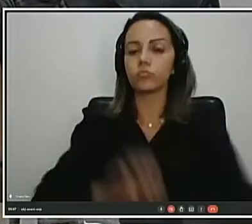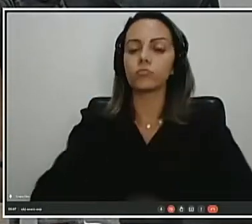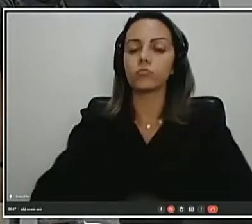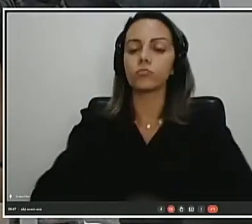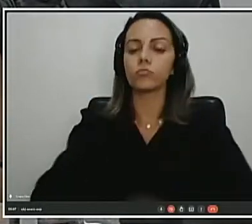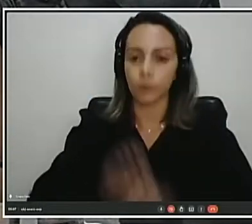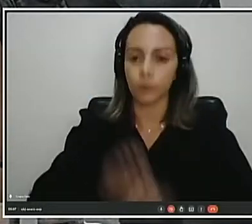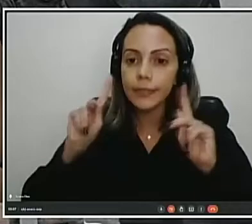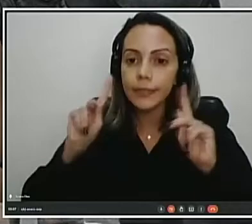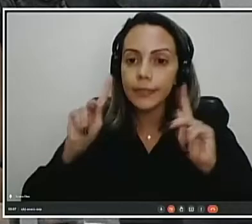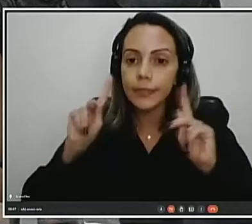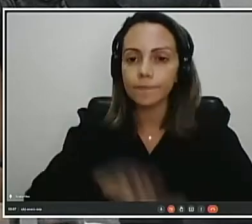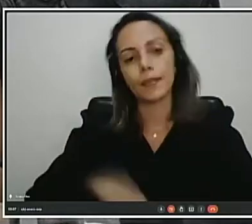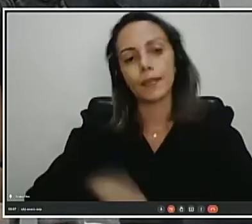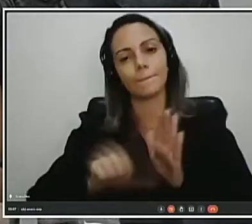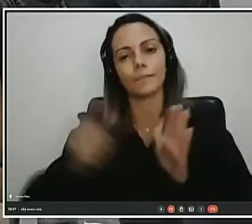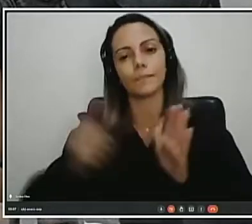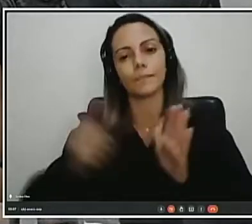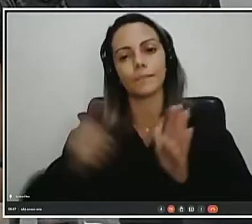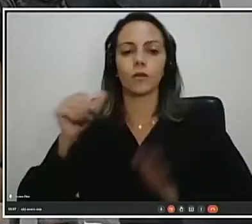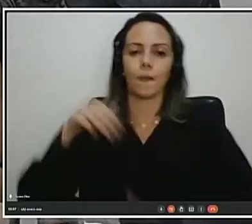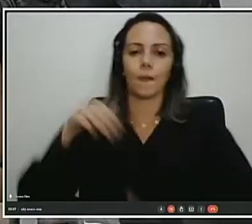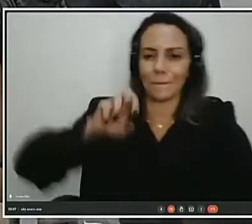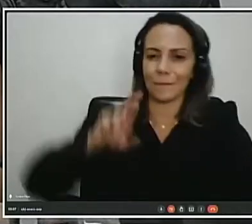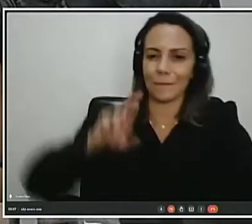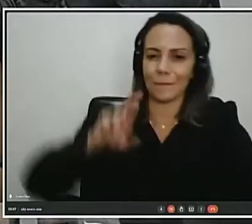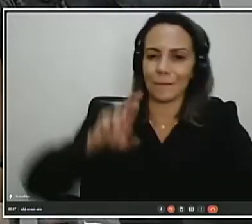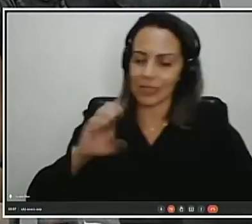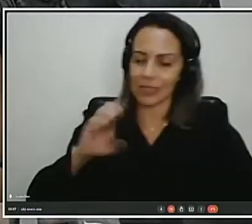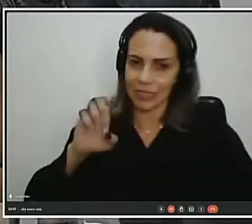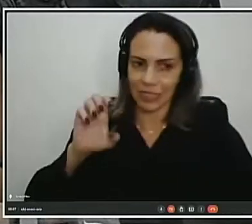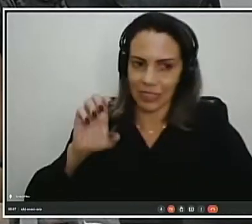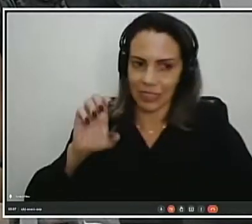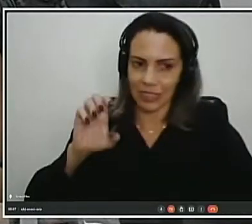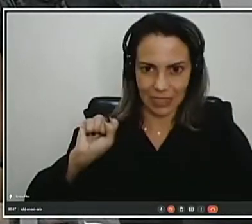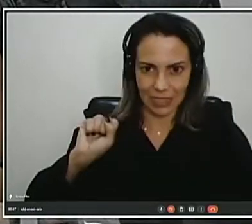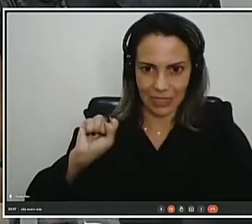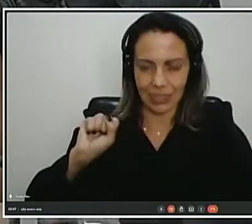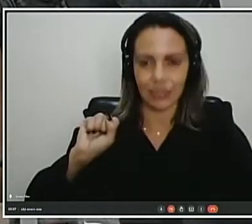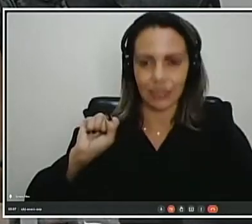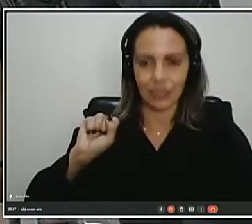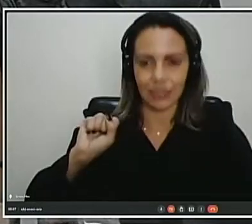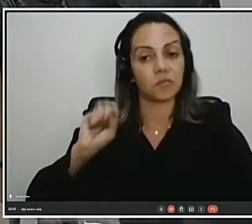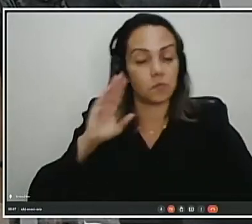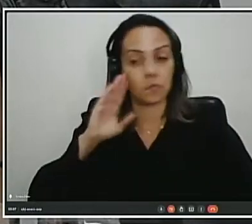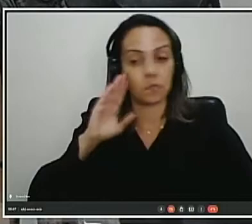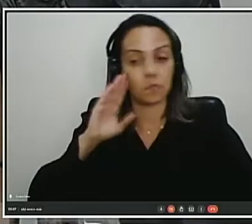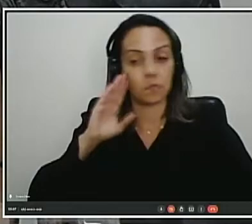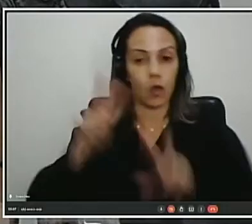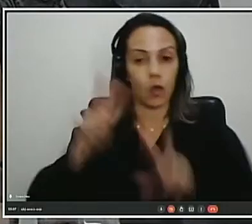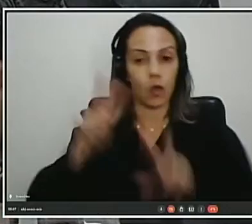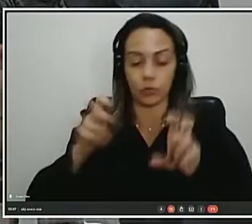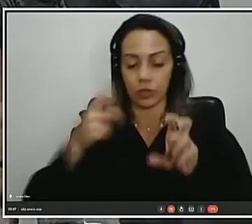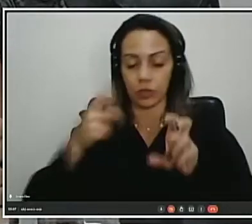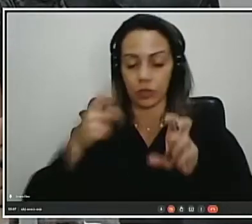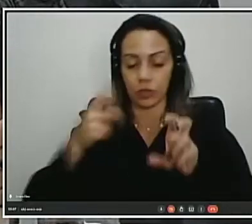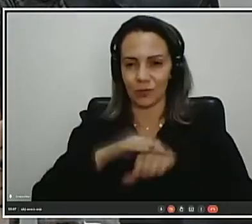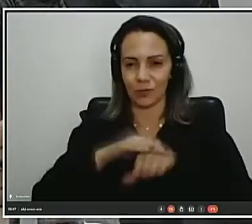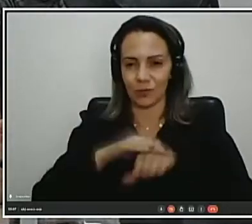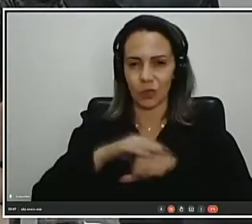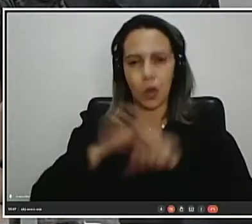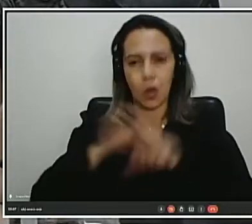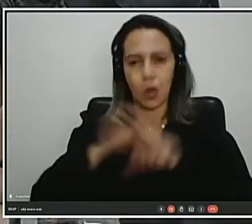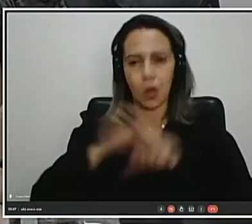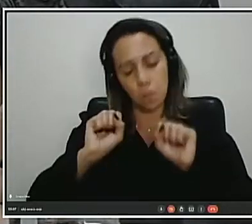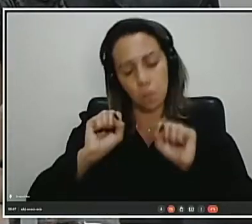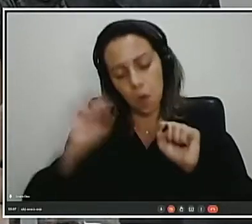certo? Primeiro, dona Mercedes, que foi o ponto principal dessa noite. Vou falar para vocês, pode ser que o